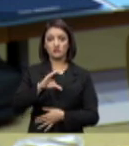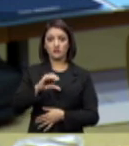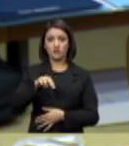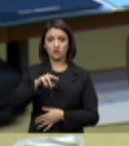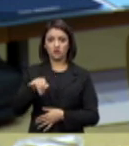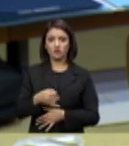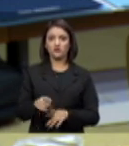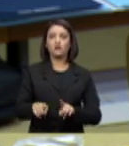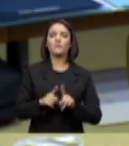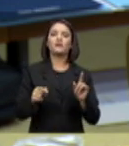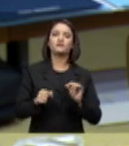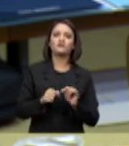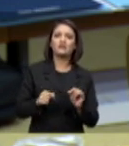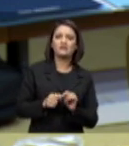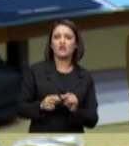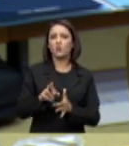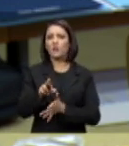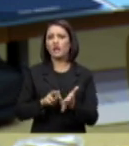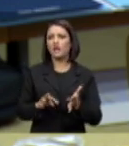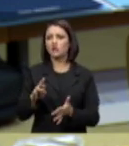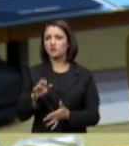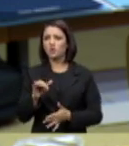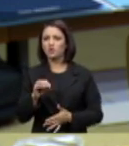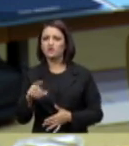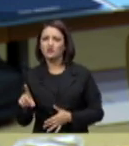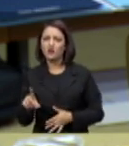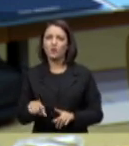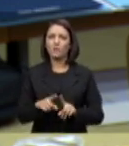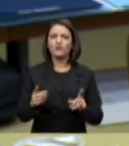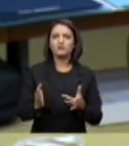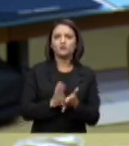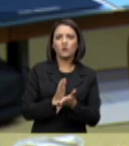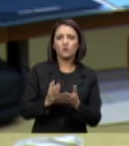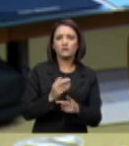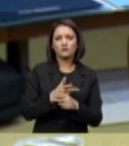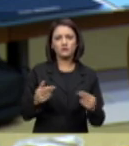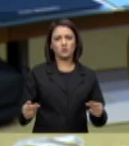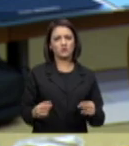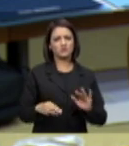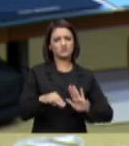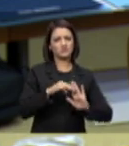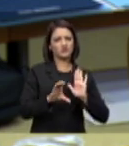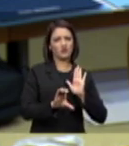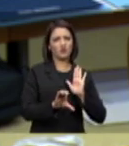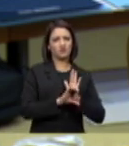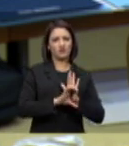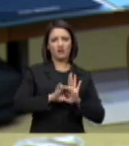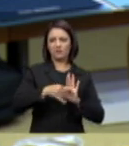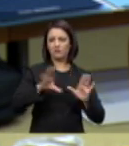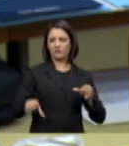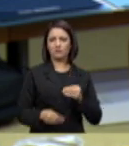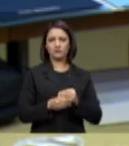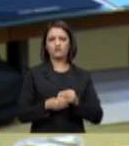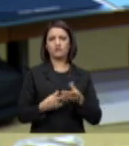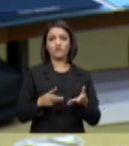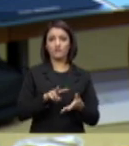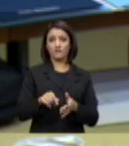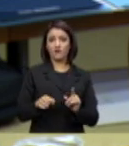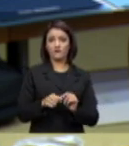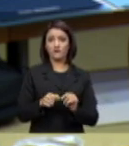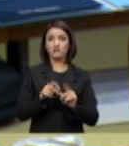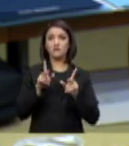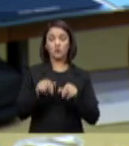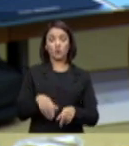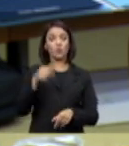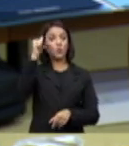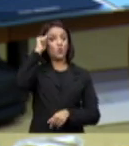fazer essa implicação resolução com resido da cautelar me sua e vai gerais exatamente